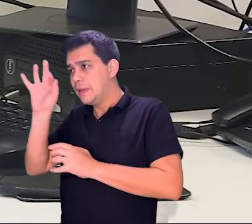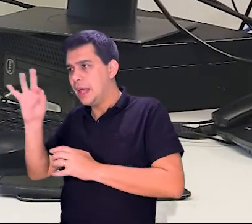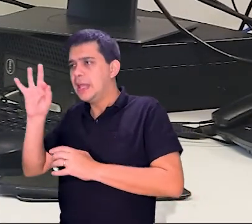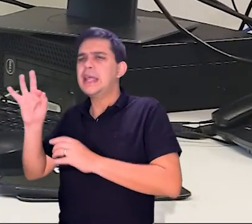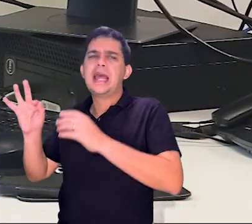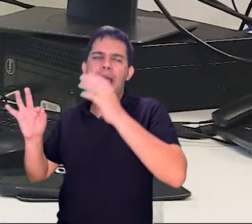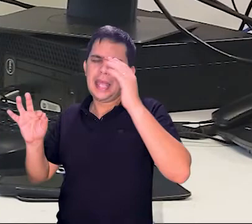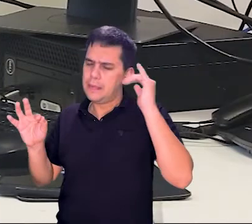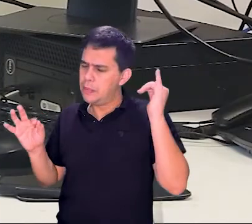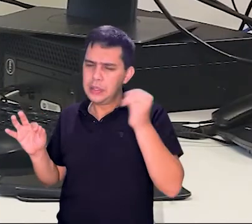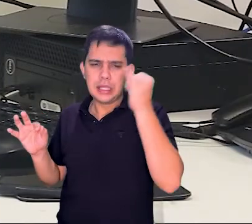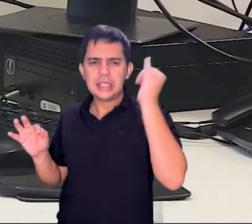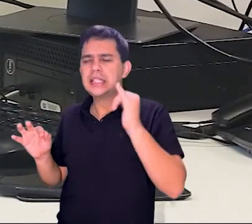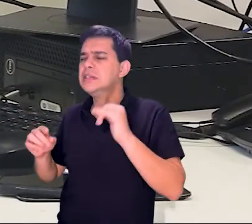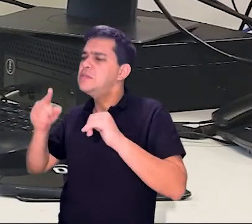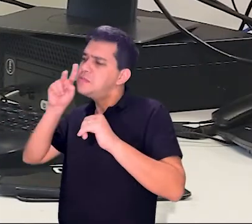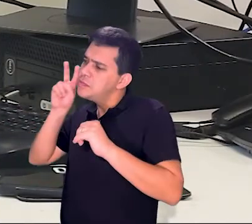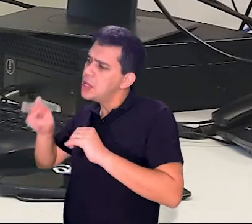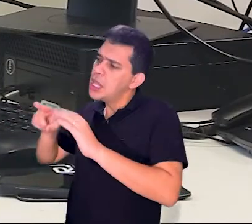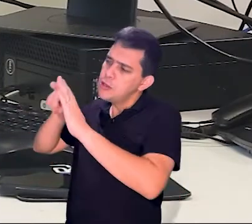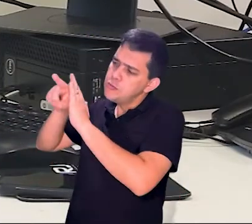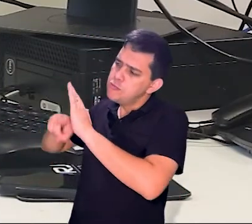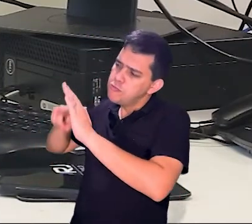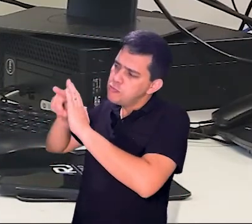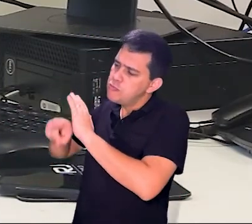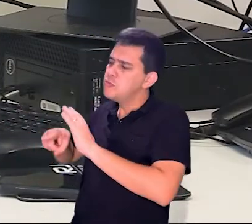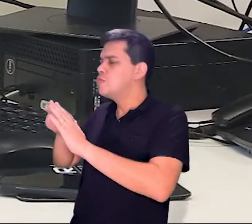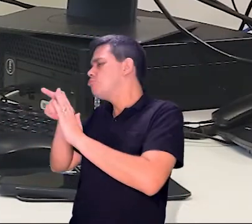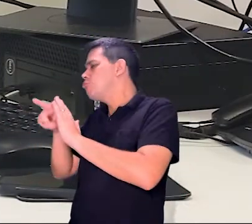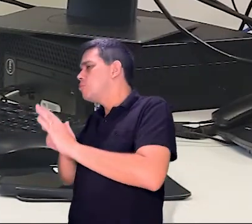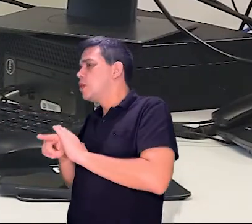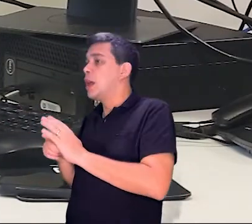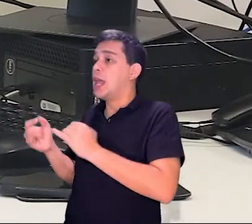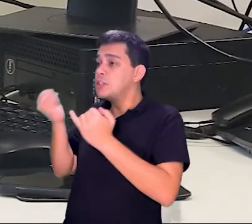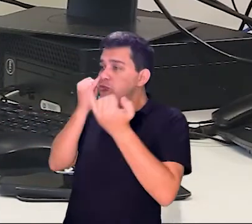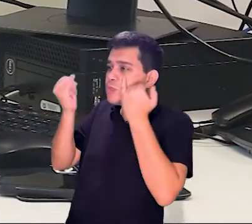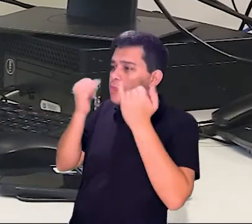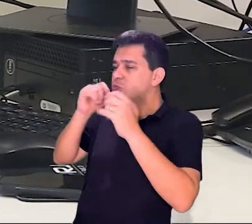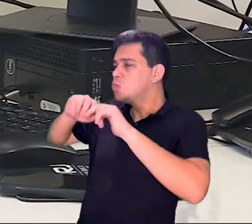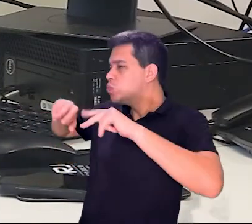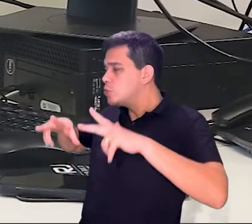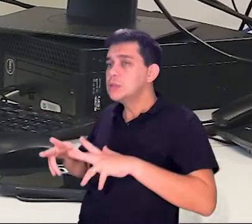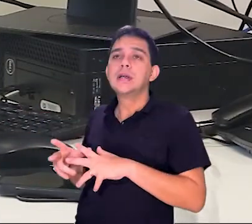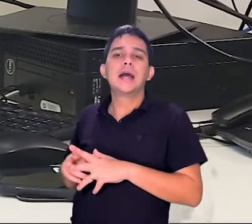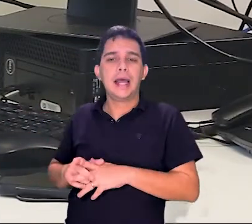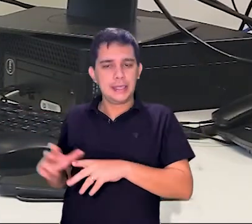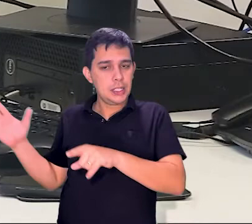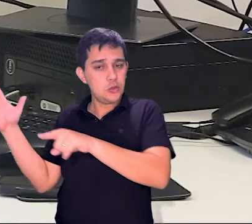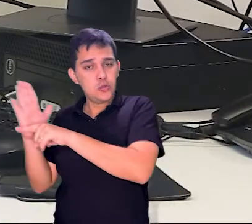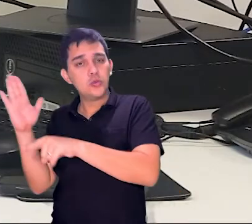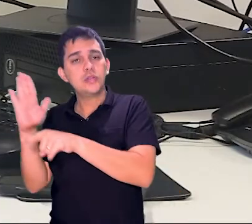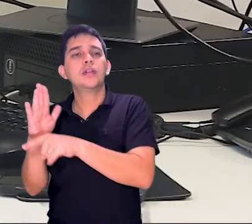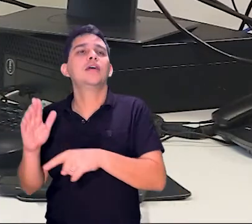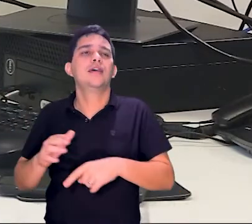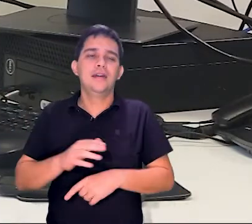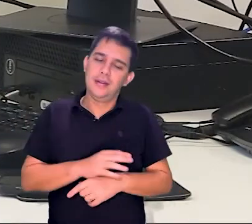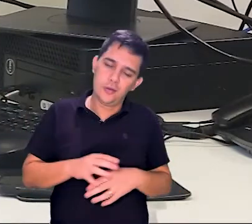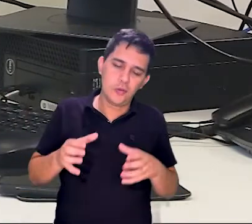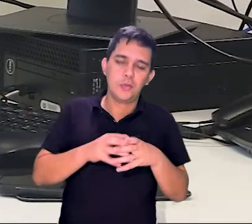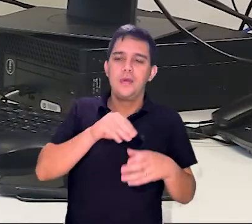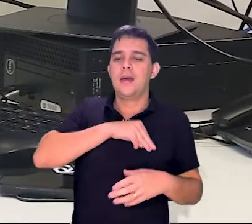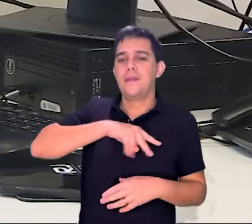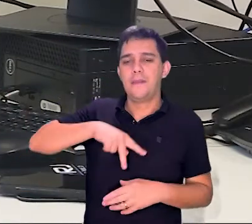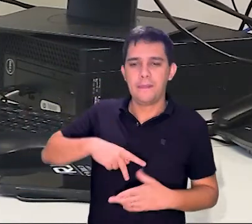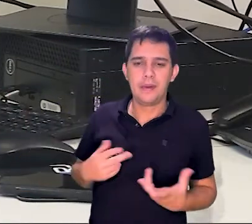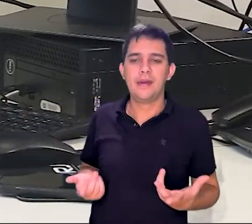essas informações, porque elas também vão nos auxiliar prestando informações valorosas que também